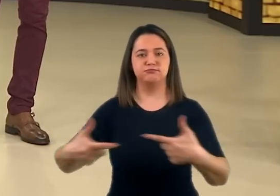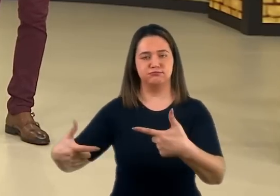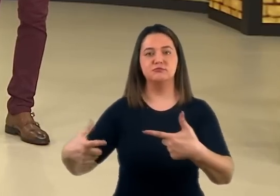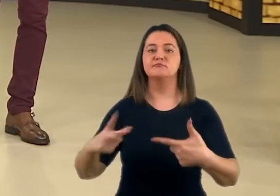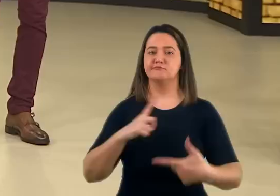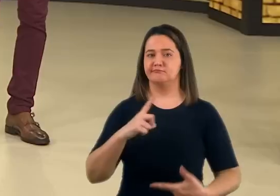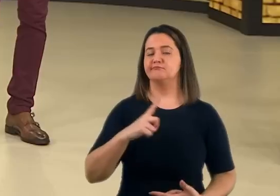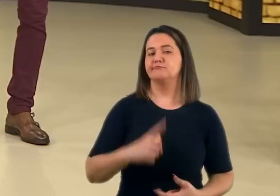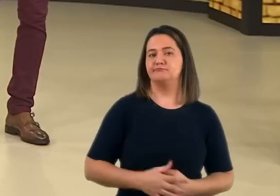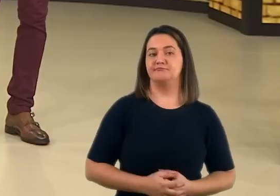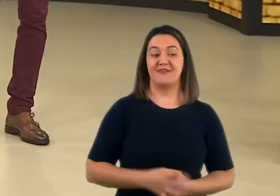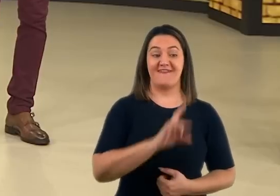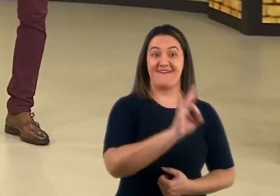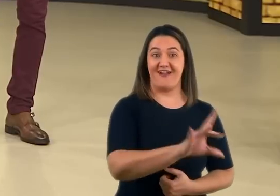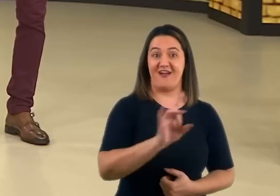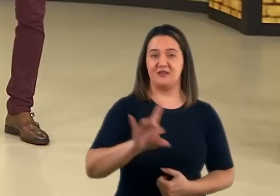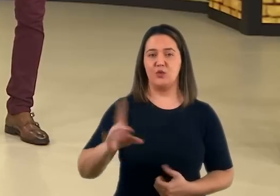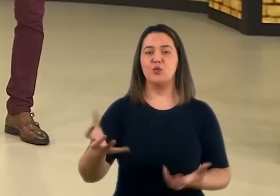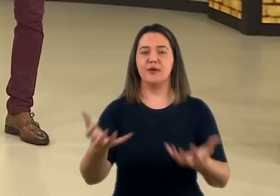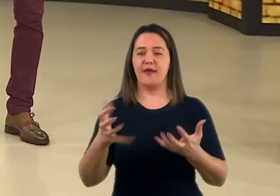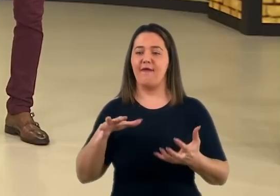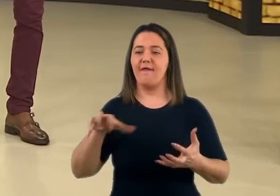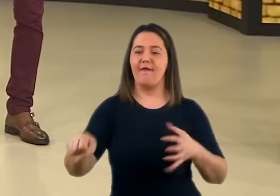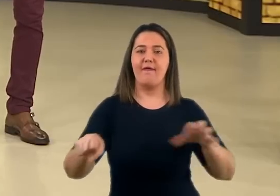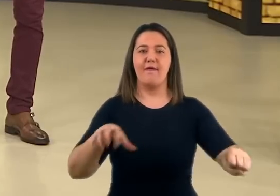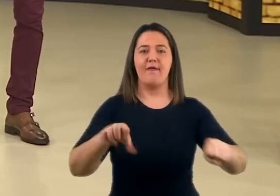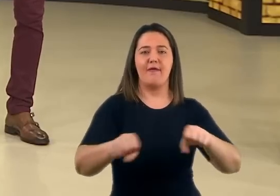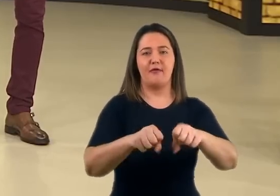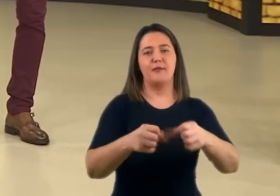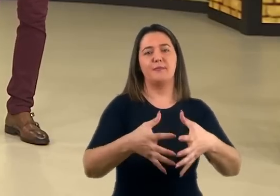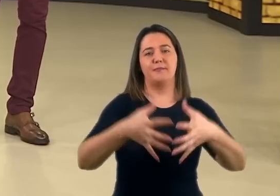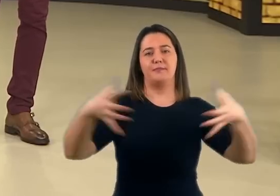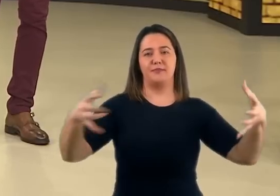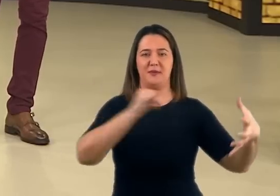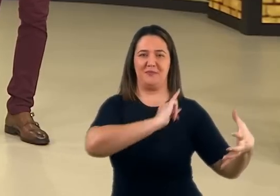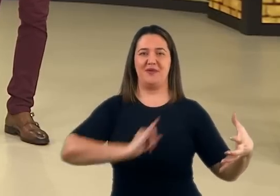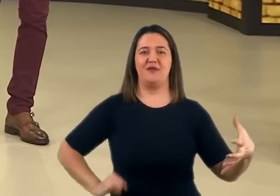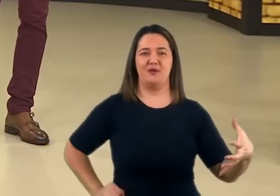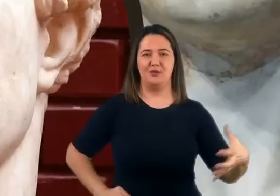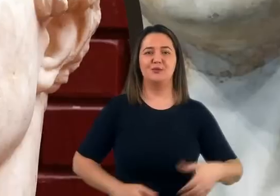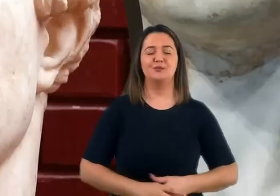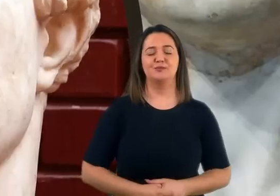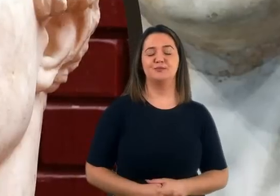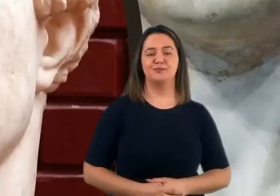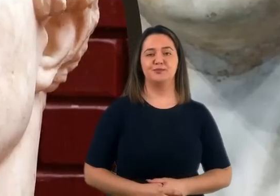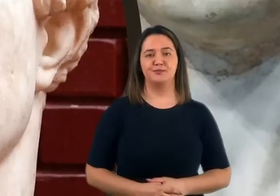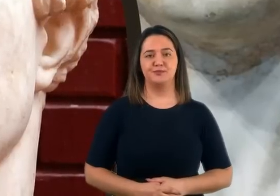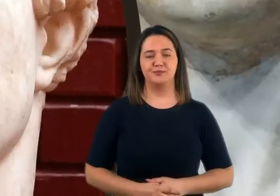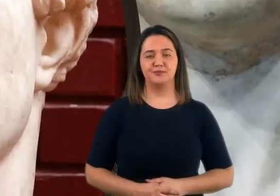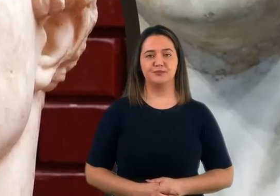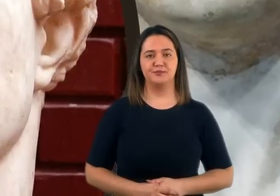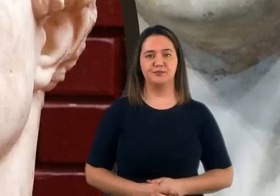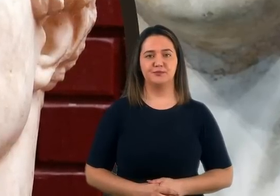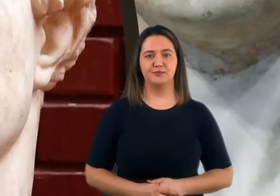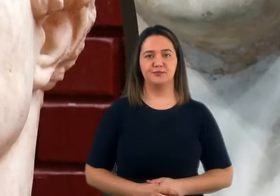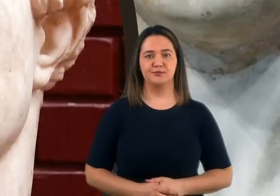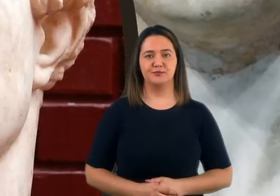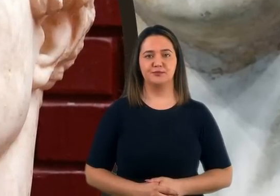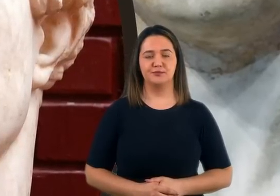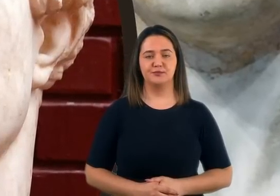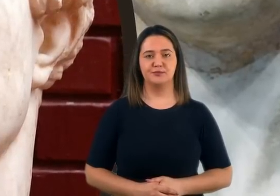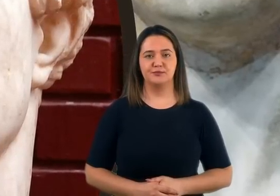várias guerras, cada um querendo herdar o grande Império de Alexandre para si.